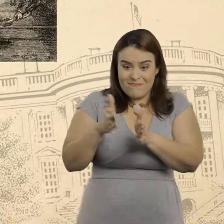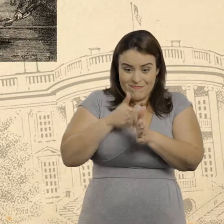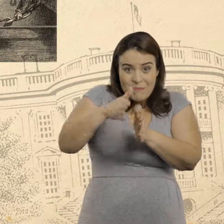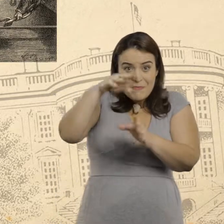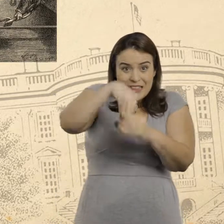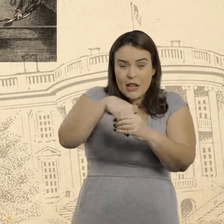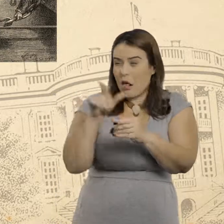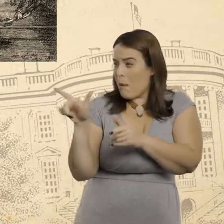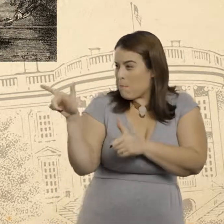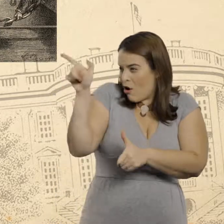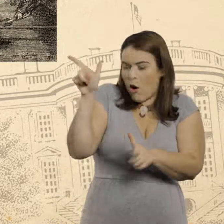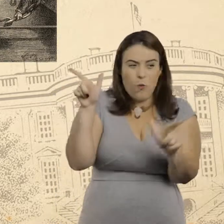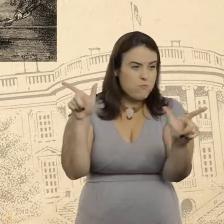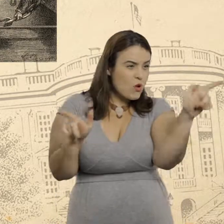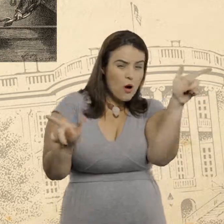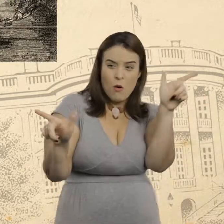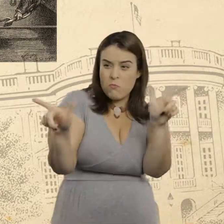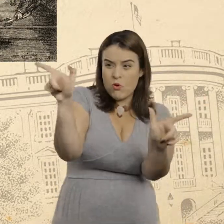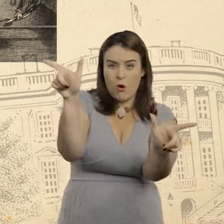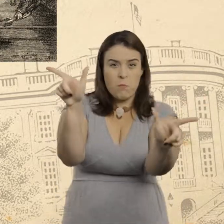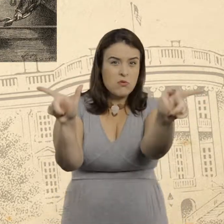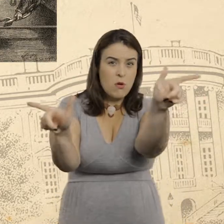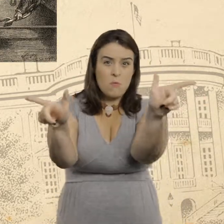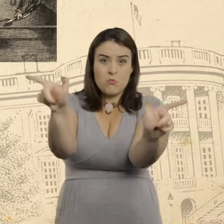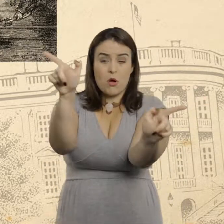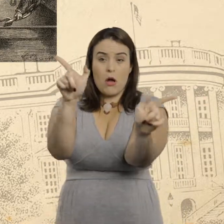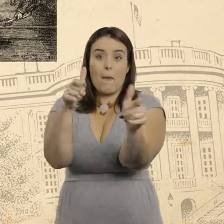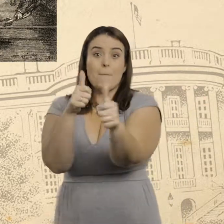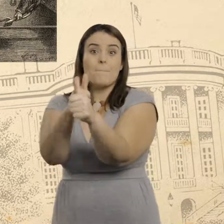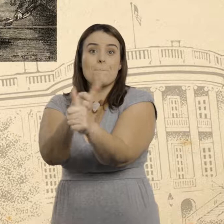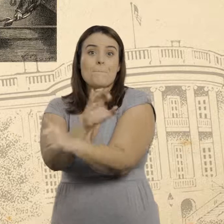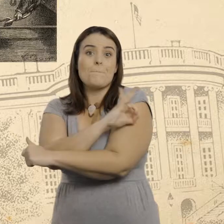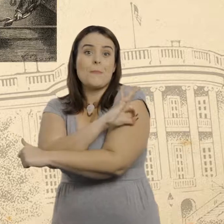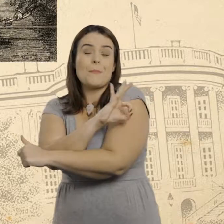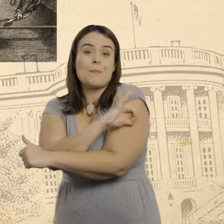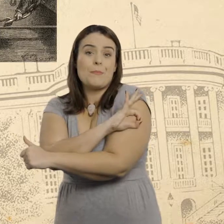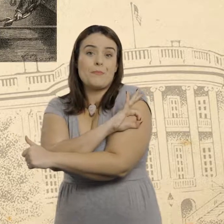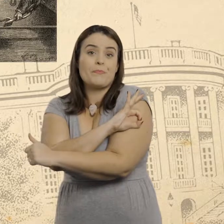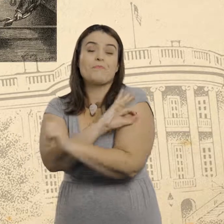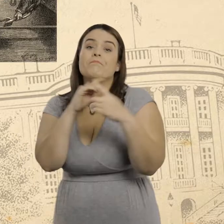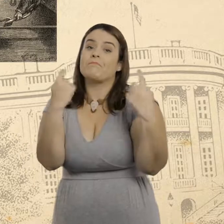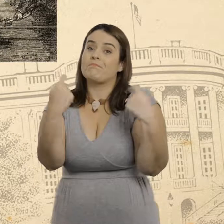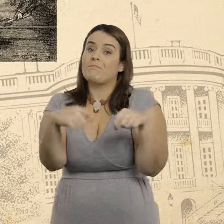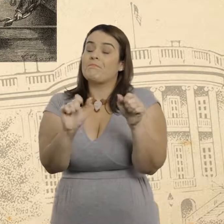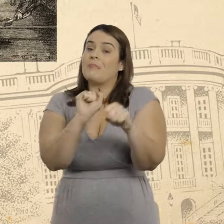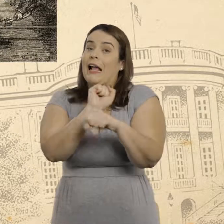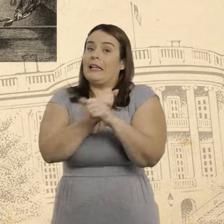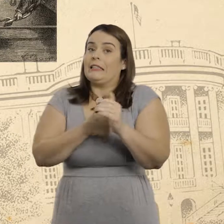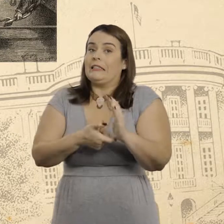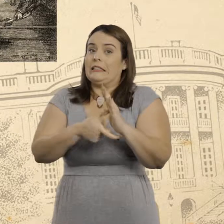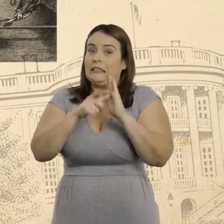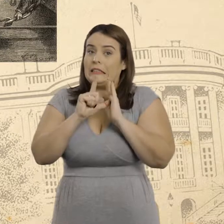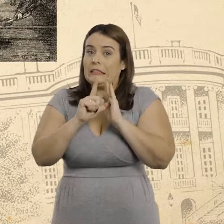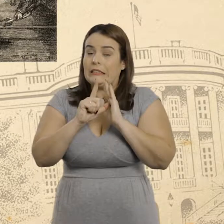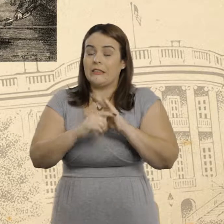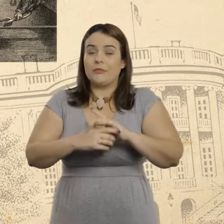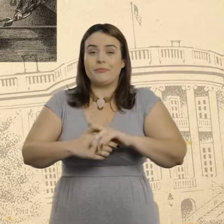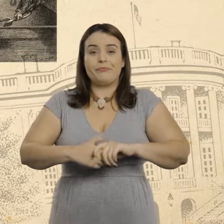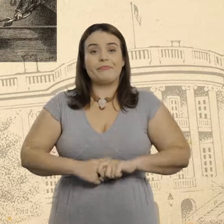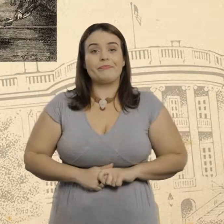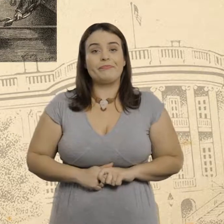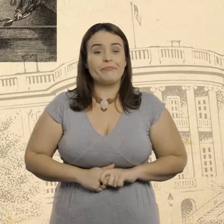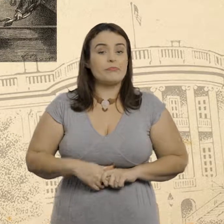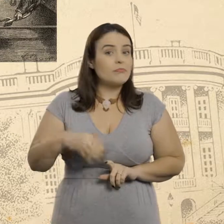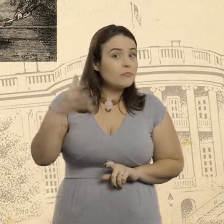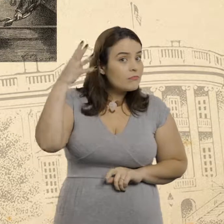passageiros começaram a atirar nos índios. O trem estava perto do posto policial, mas se não parassem antes, muita gente